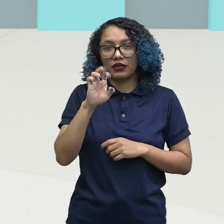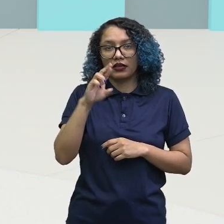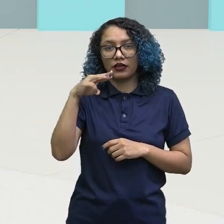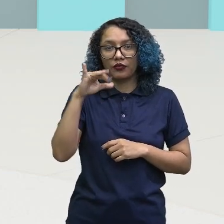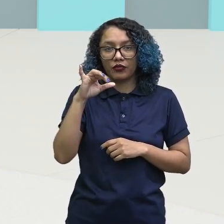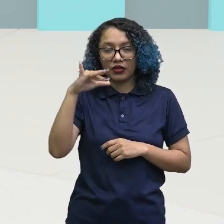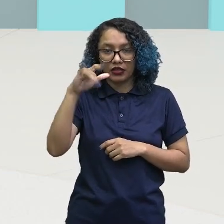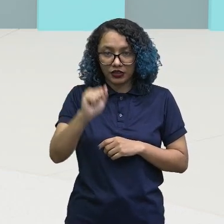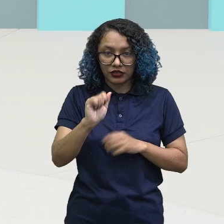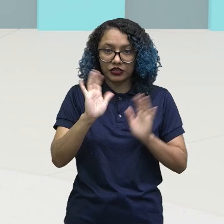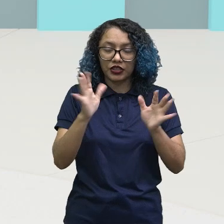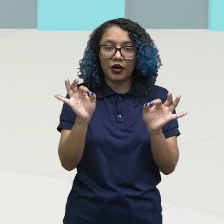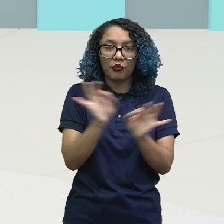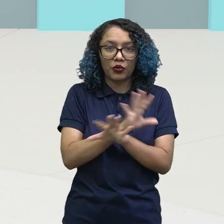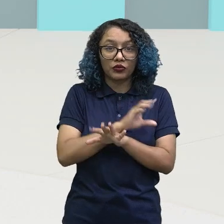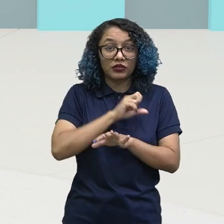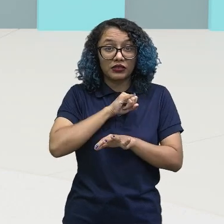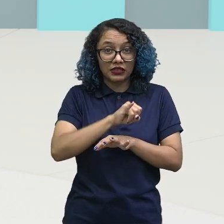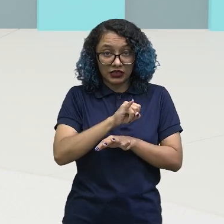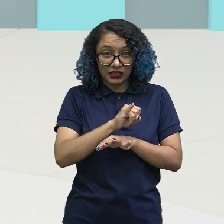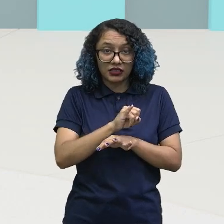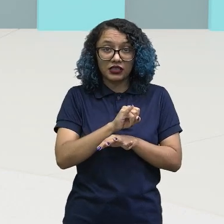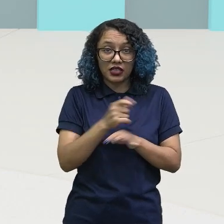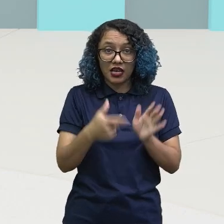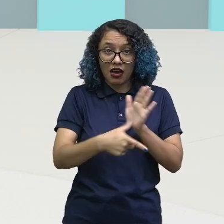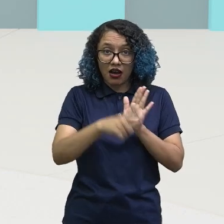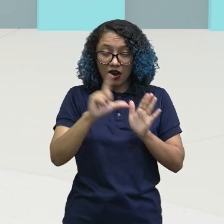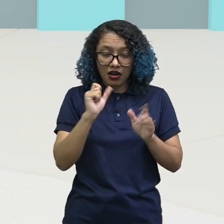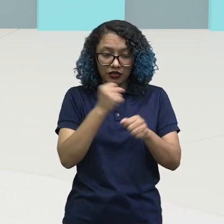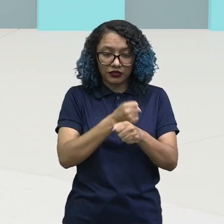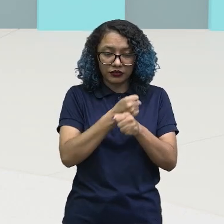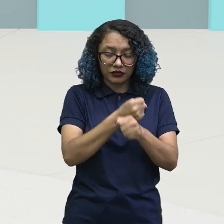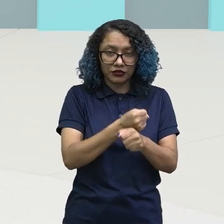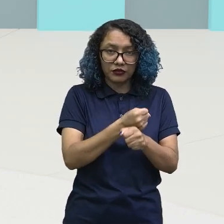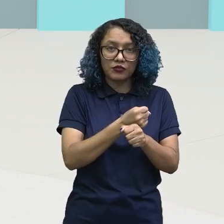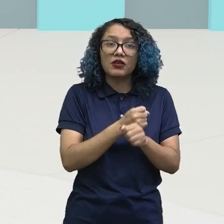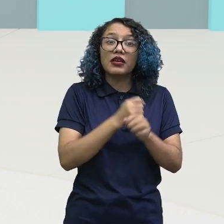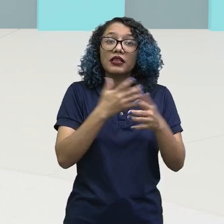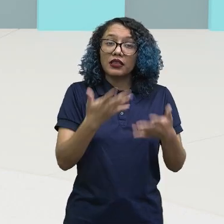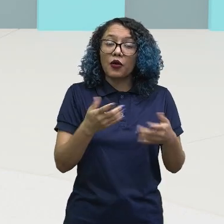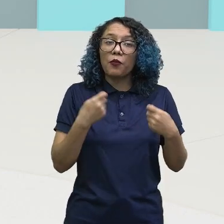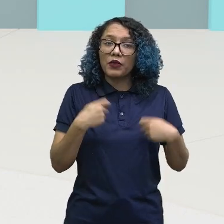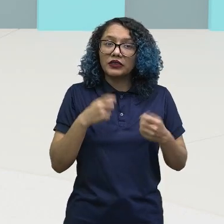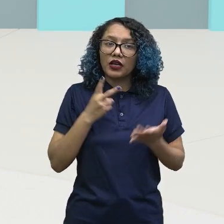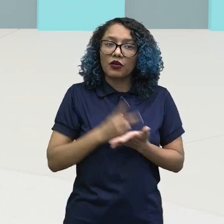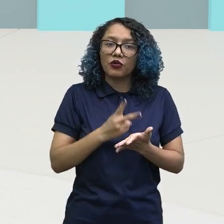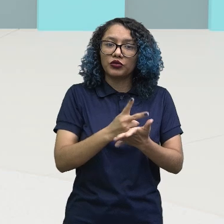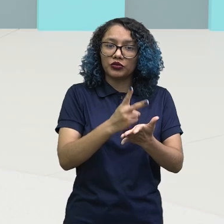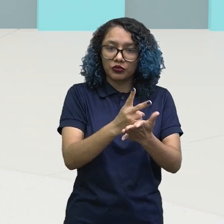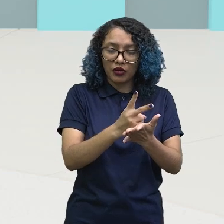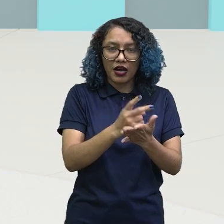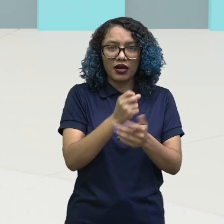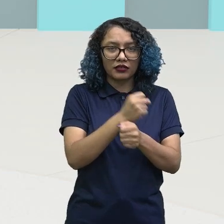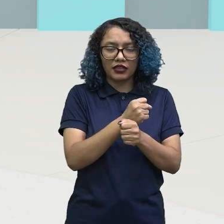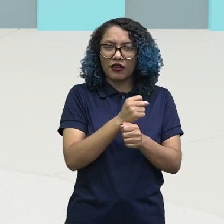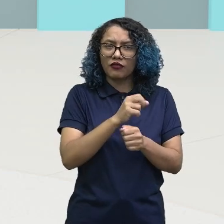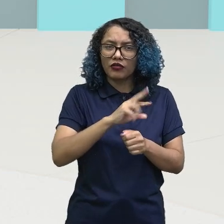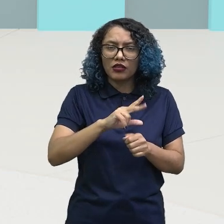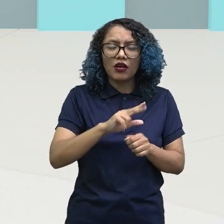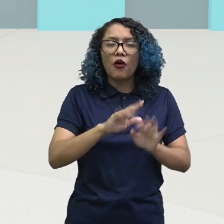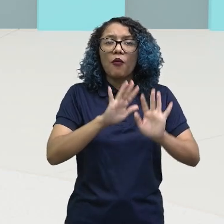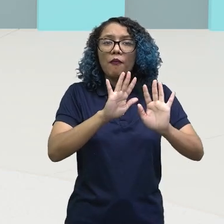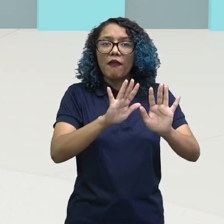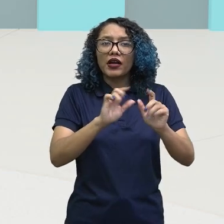foram escravos, então eles precisam continuar, embora não tenham mais esse título, mas eles vão continuar à margem da sociedade. E é justamente isso